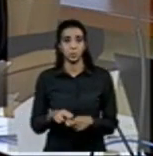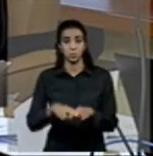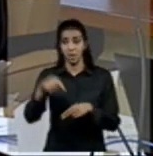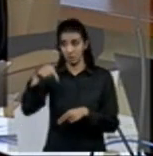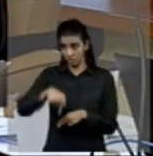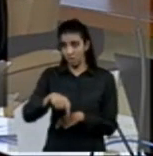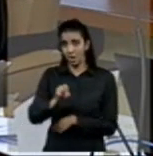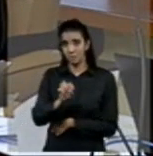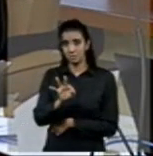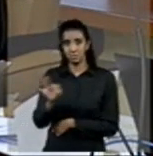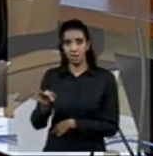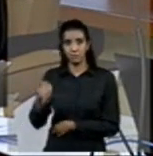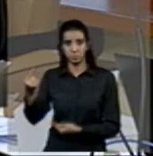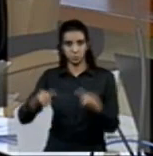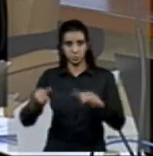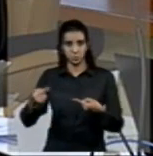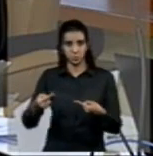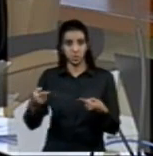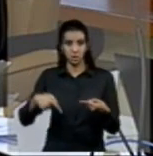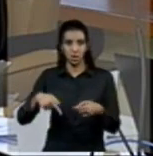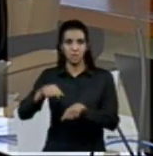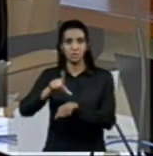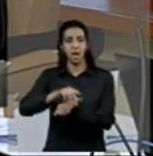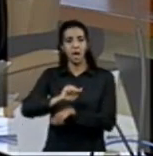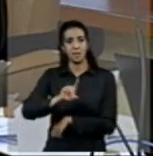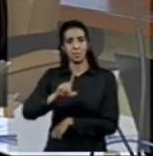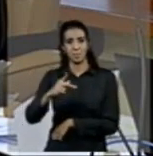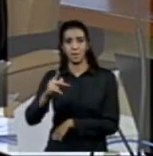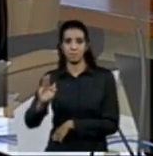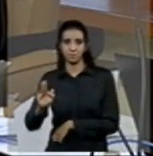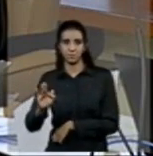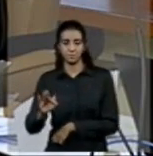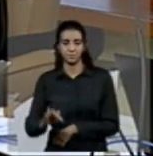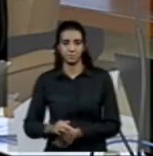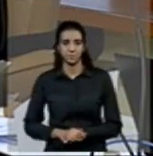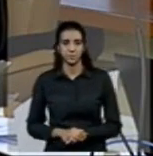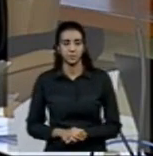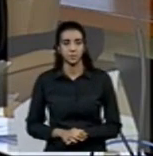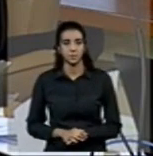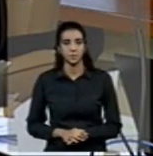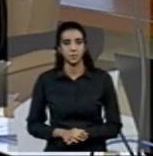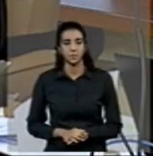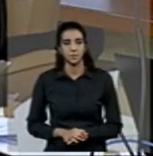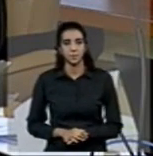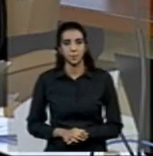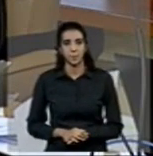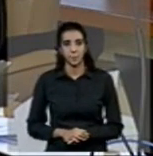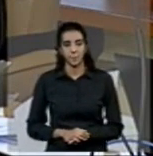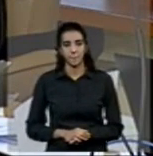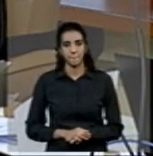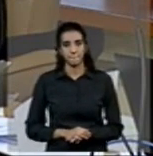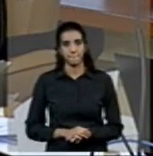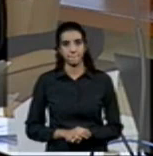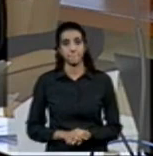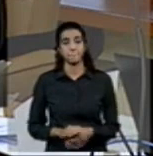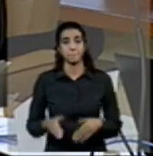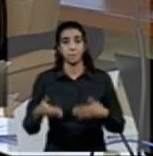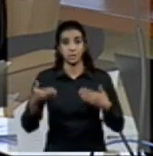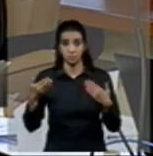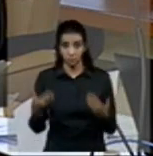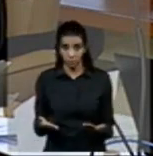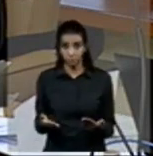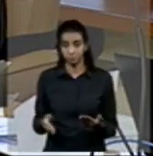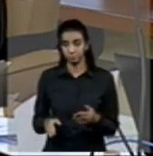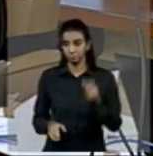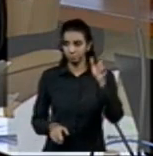Poder Judiciário, como nesta arguição de descumprimento de preceito fundamental. Assim, da manifestação da arguente